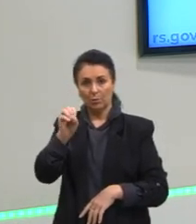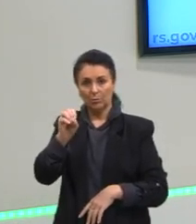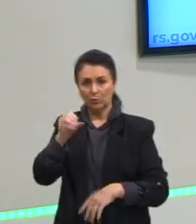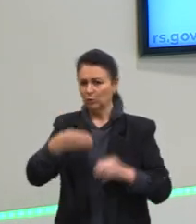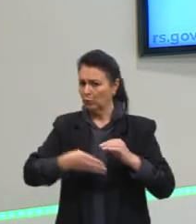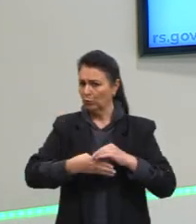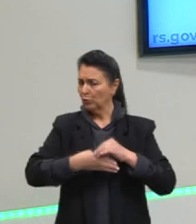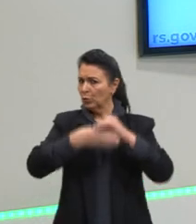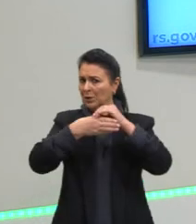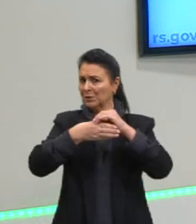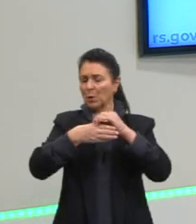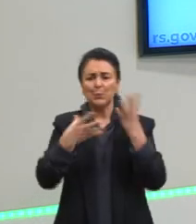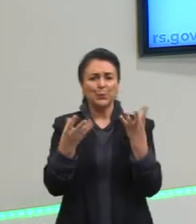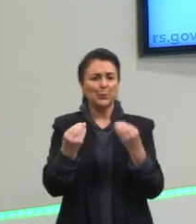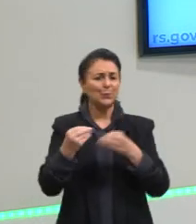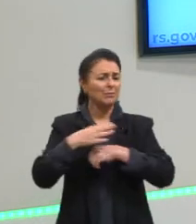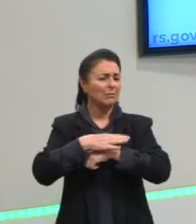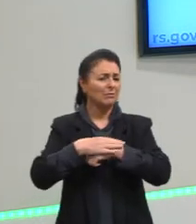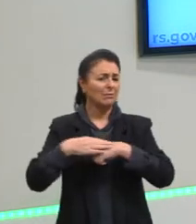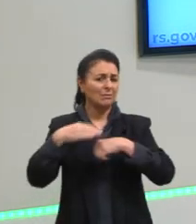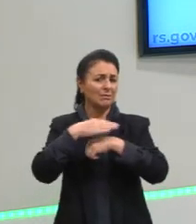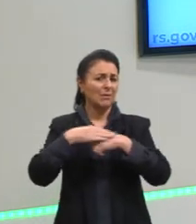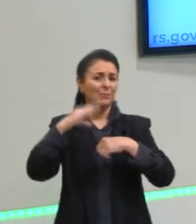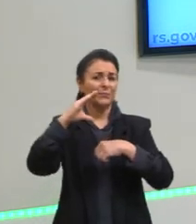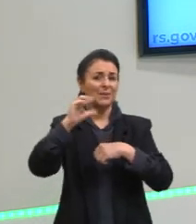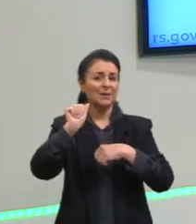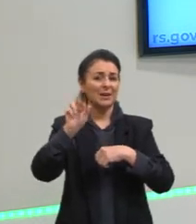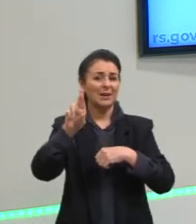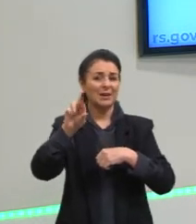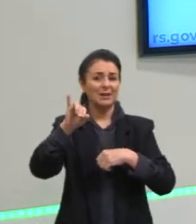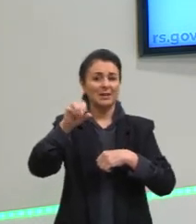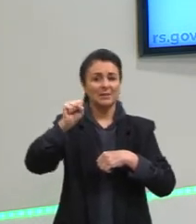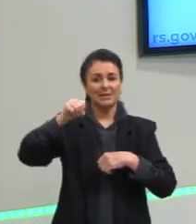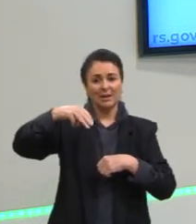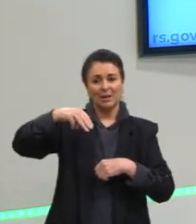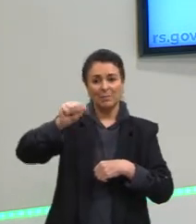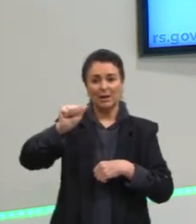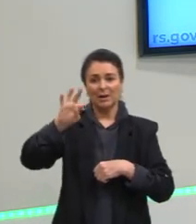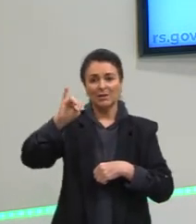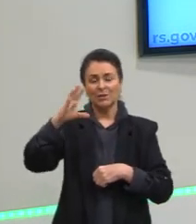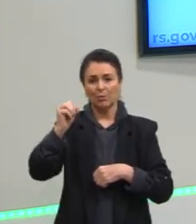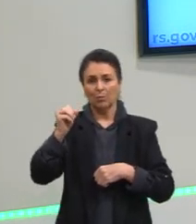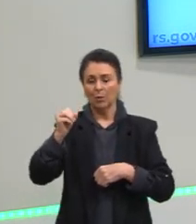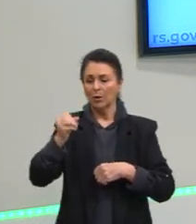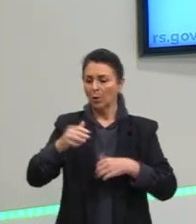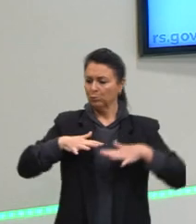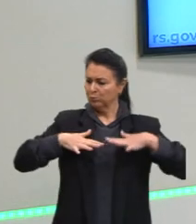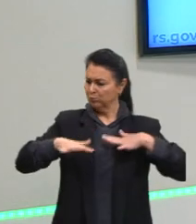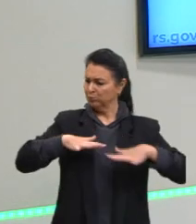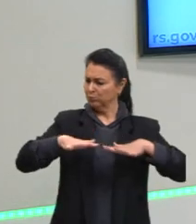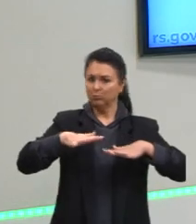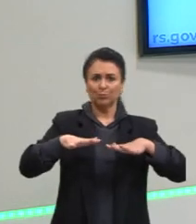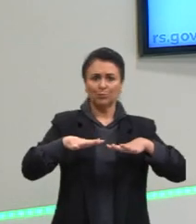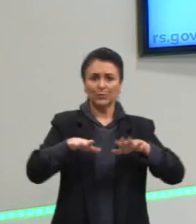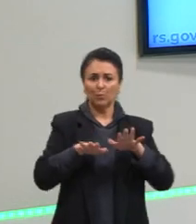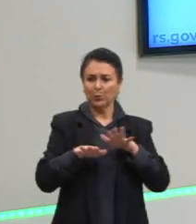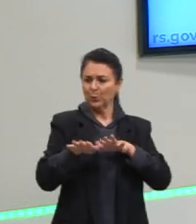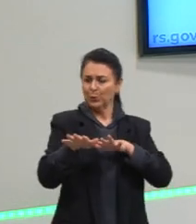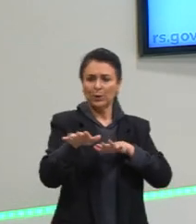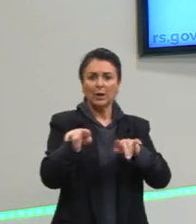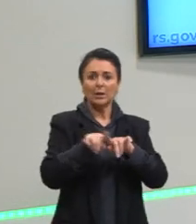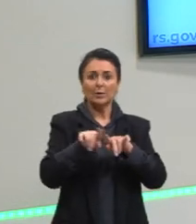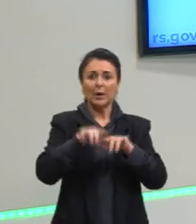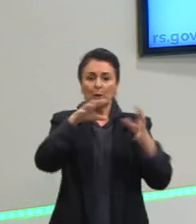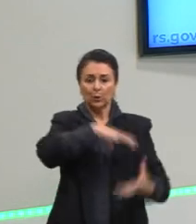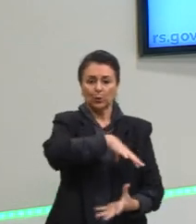carismático ele mobilizava Multidões estamos exemplos do Brasil no mundo também como Mussolini